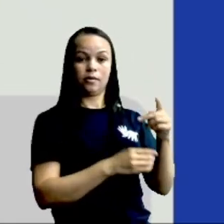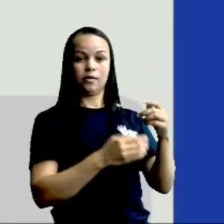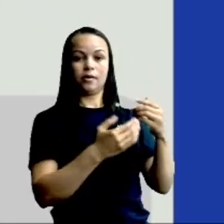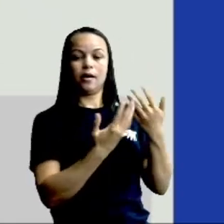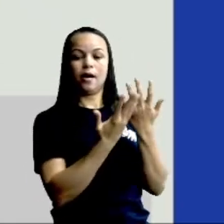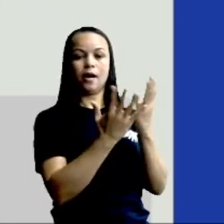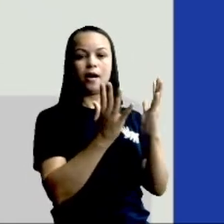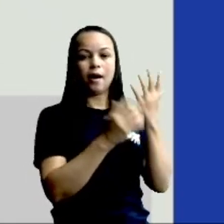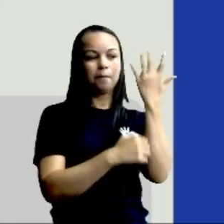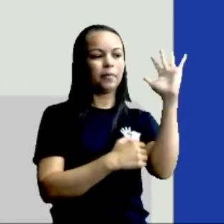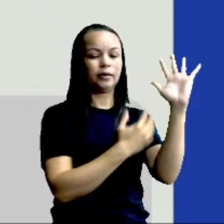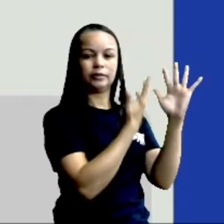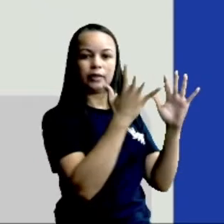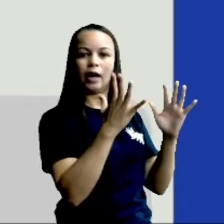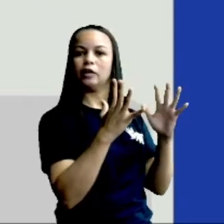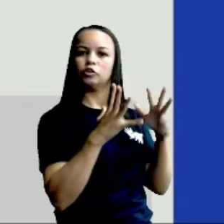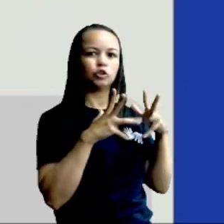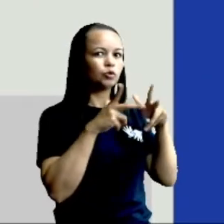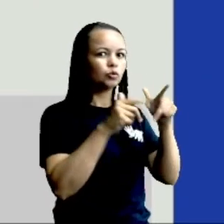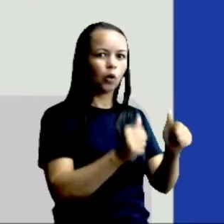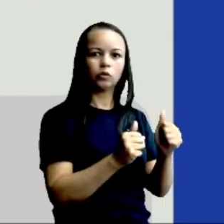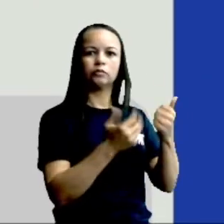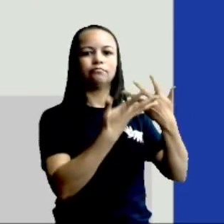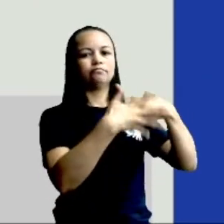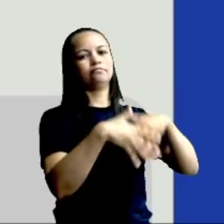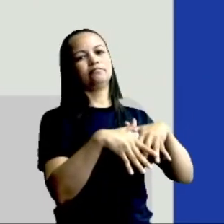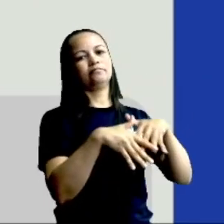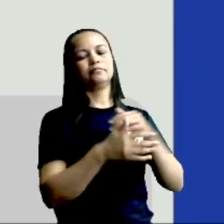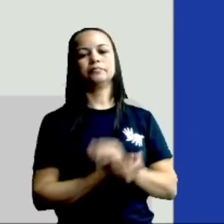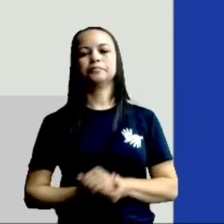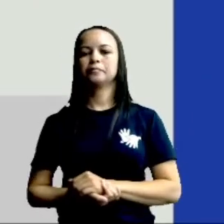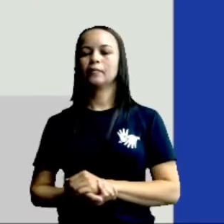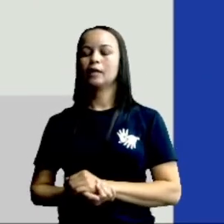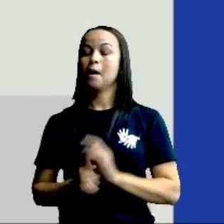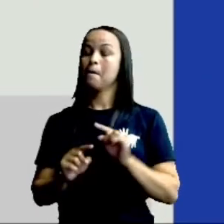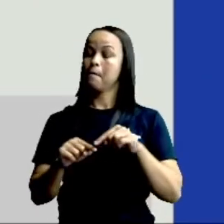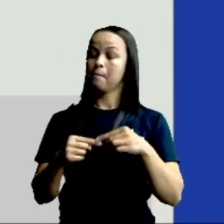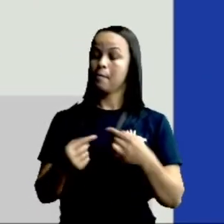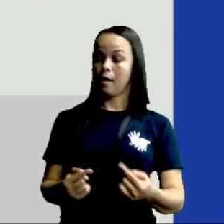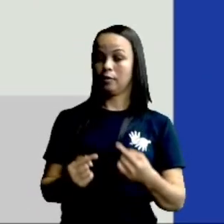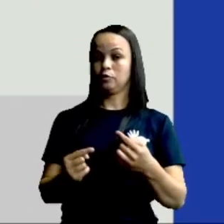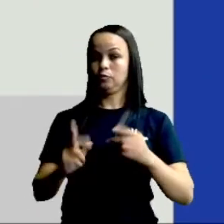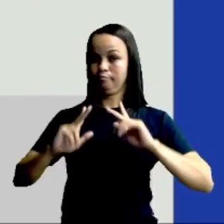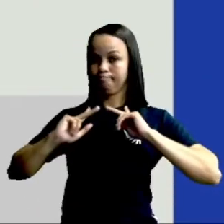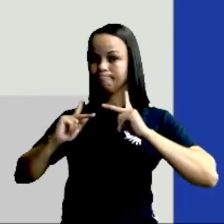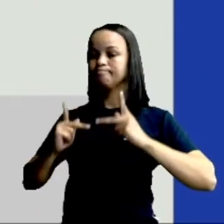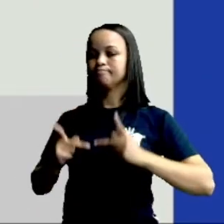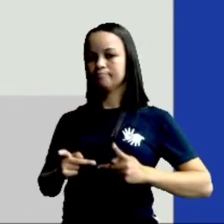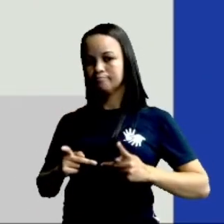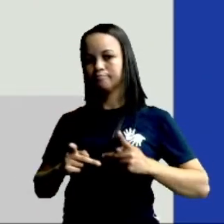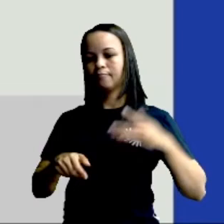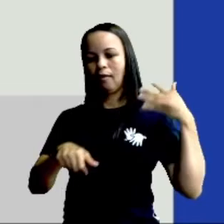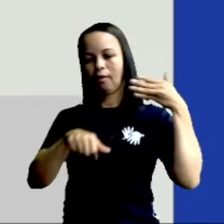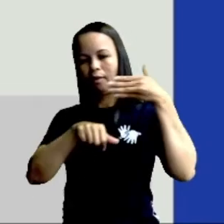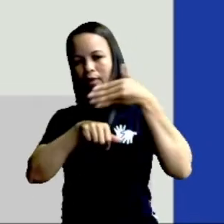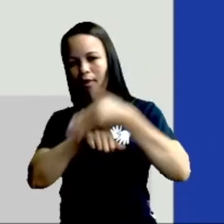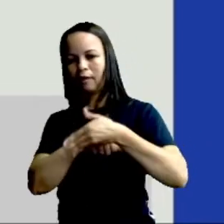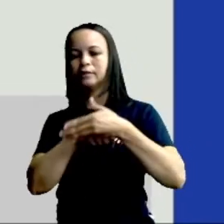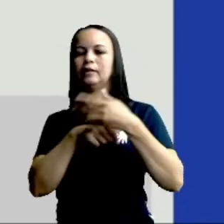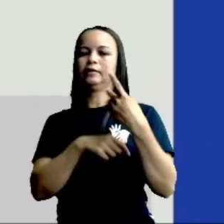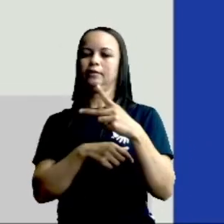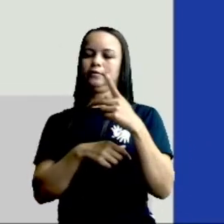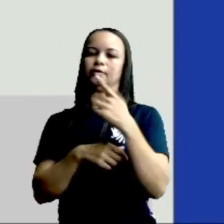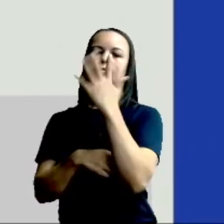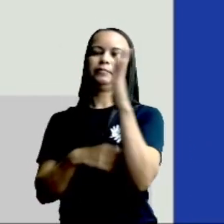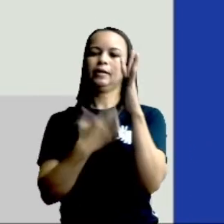gente costuma dizer que ela é totalmente natural. Mas quando o ser humano ele entra ali naquela